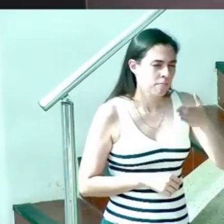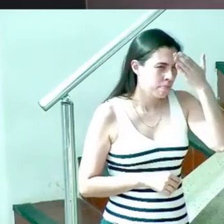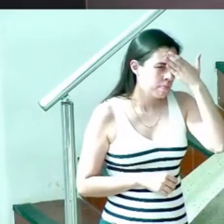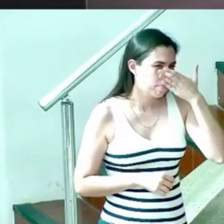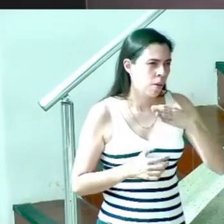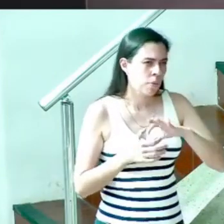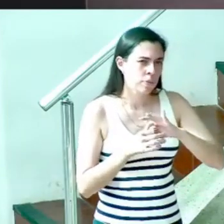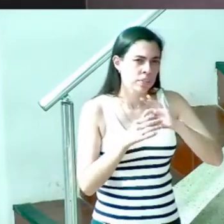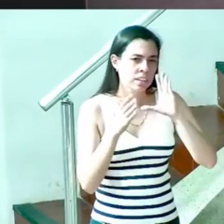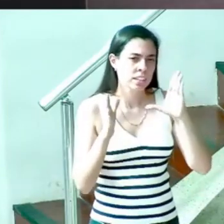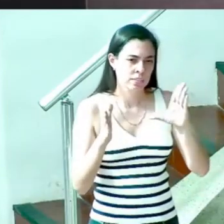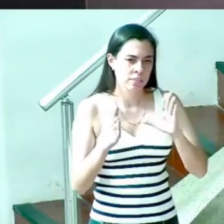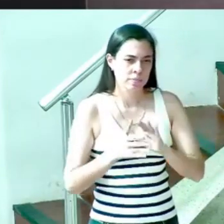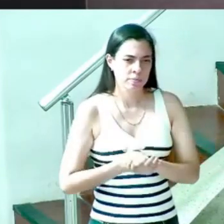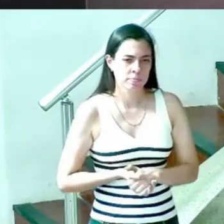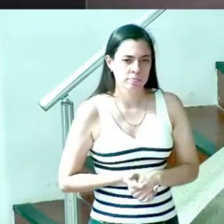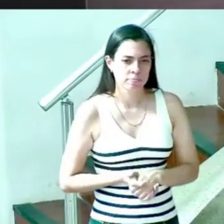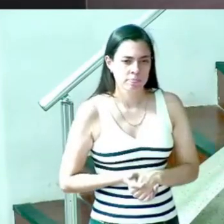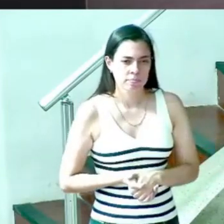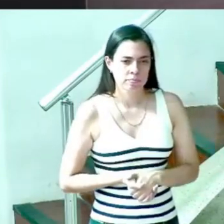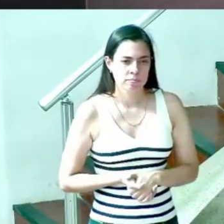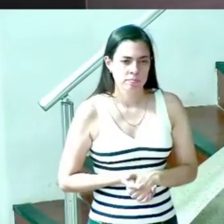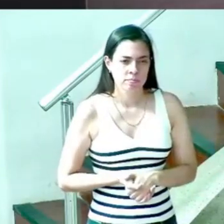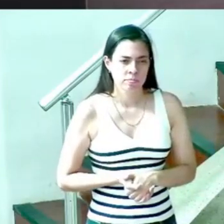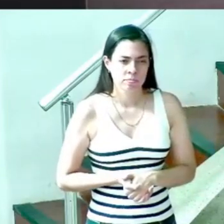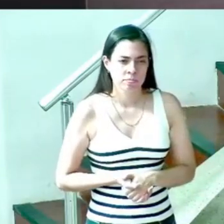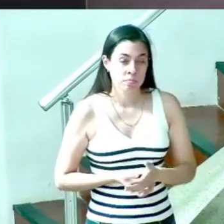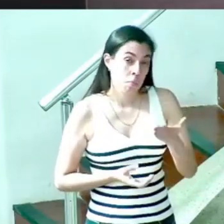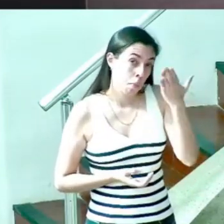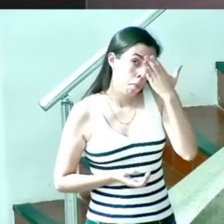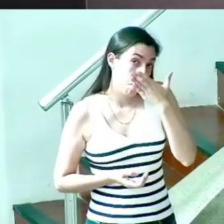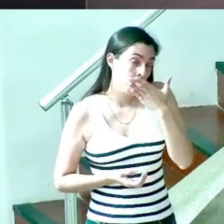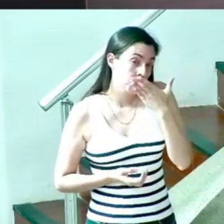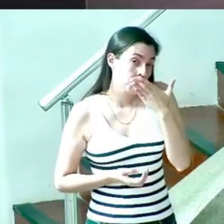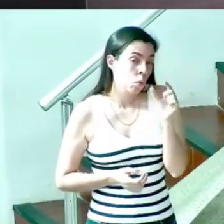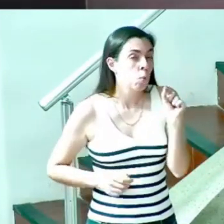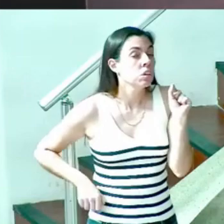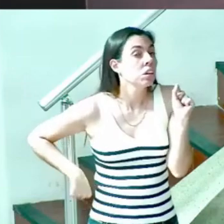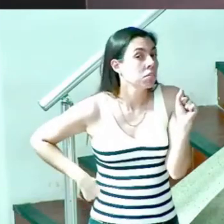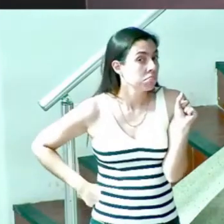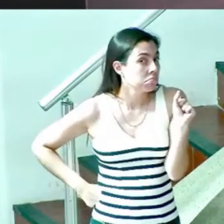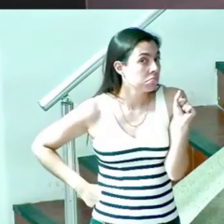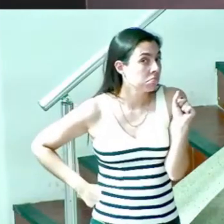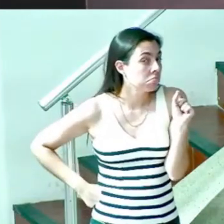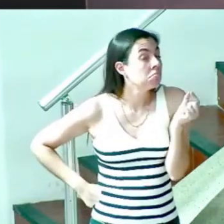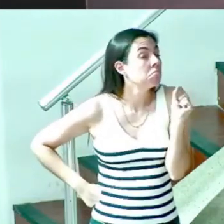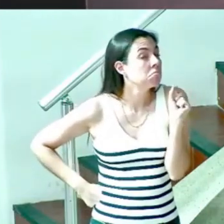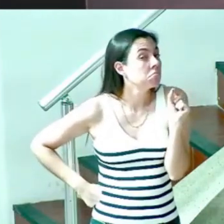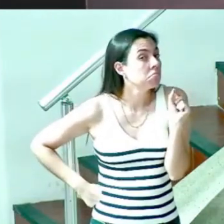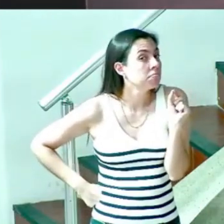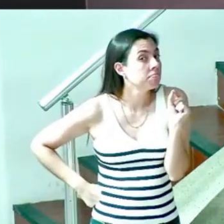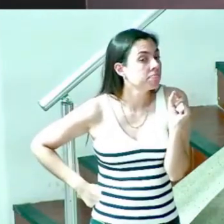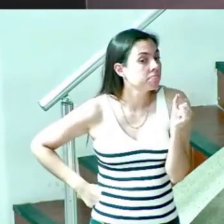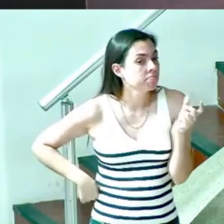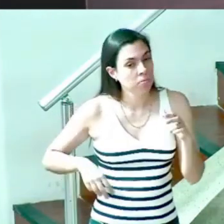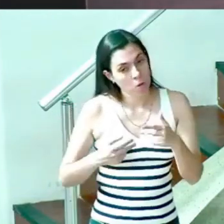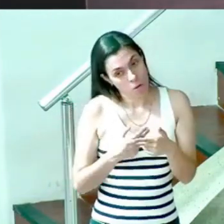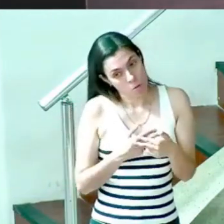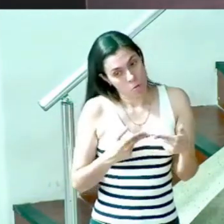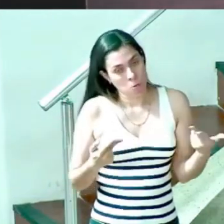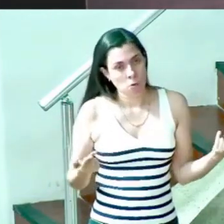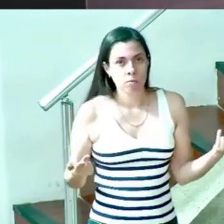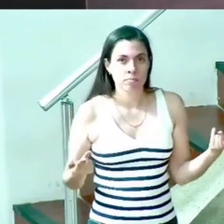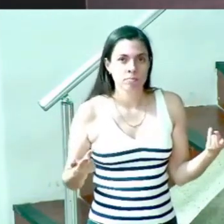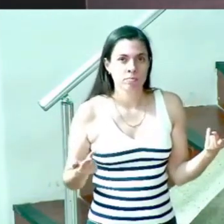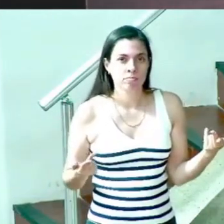mal. O mal que pode ser algo errado que você fez. E aí você pode até, sim, do